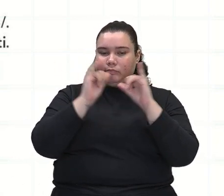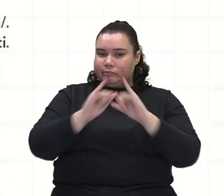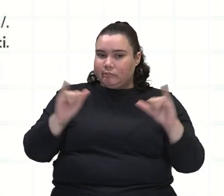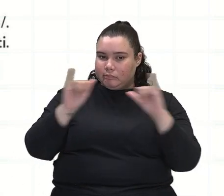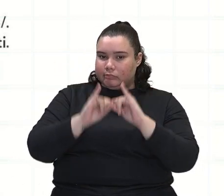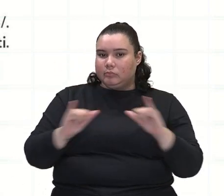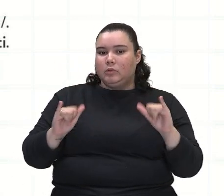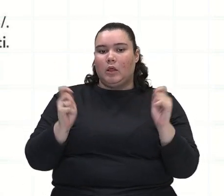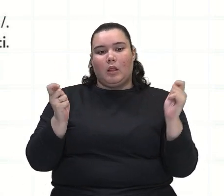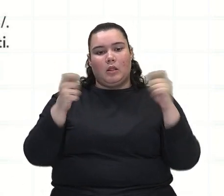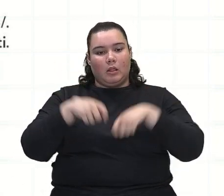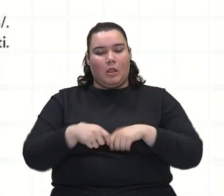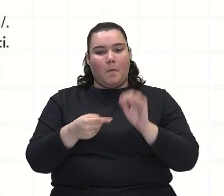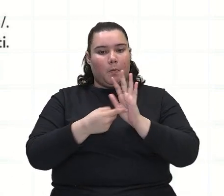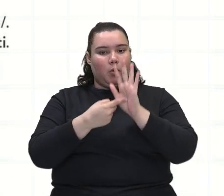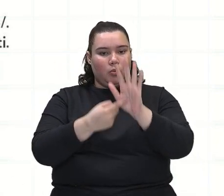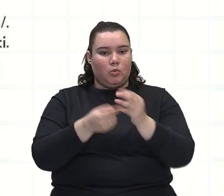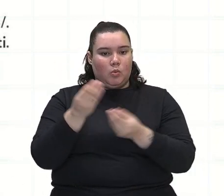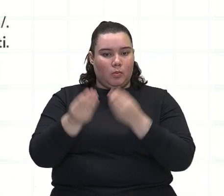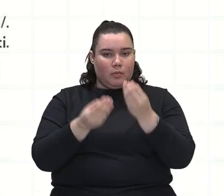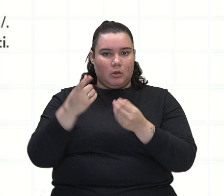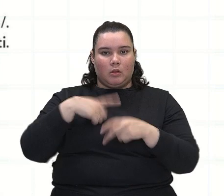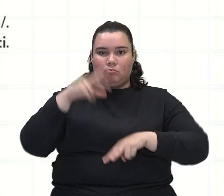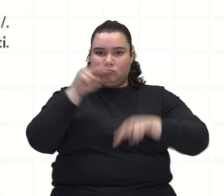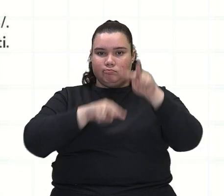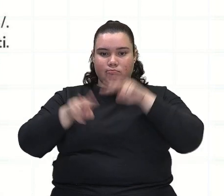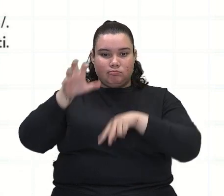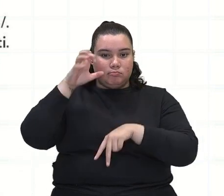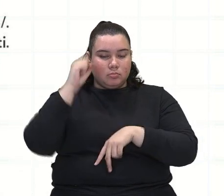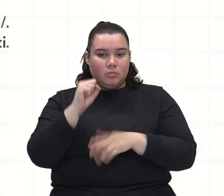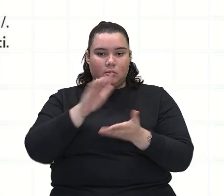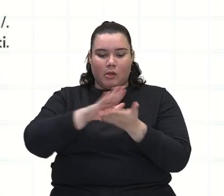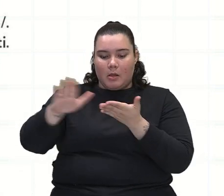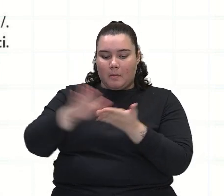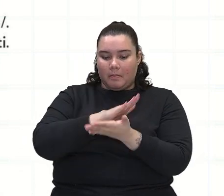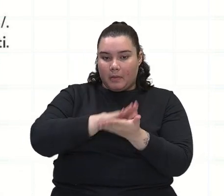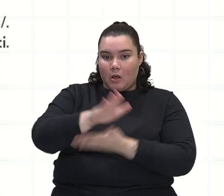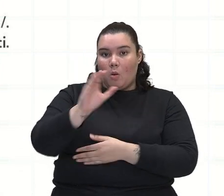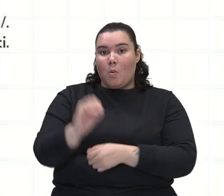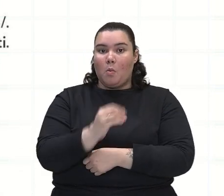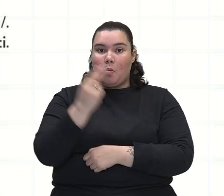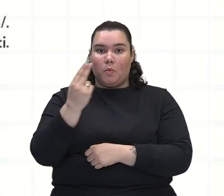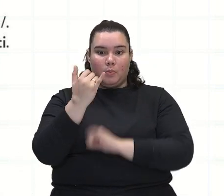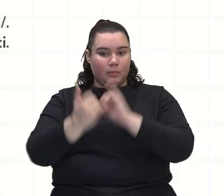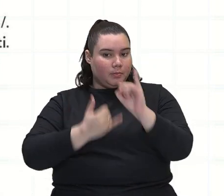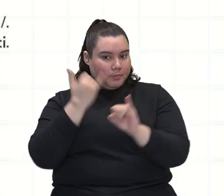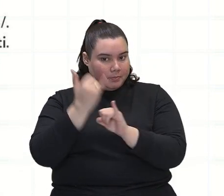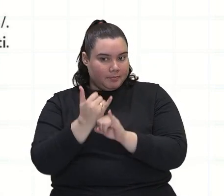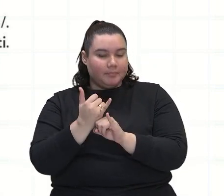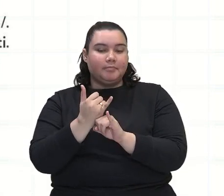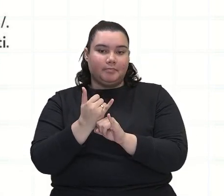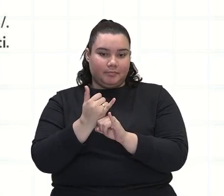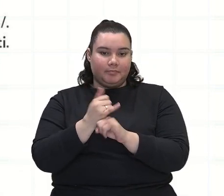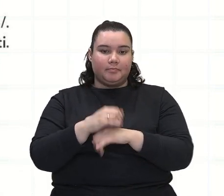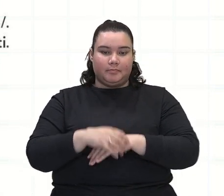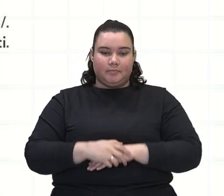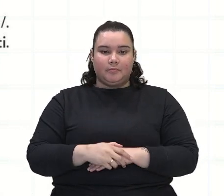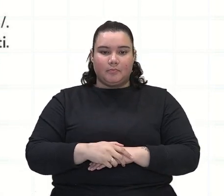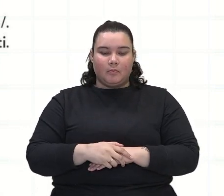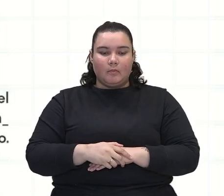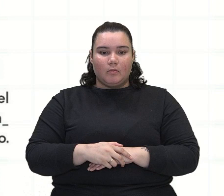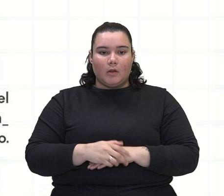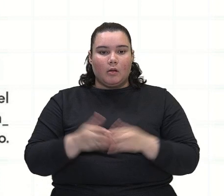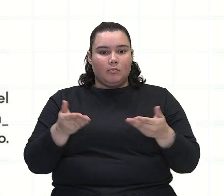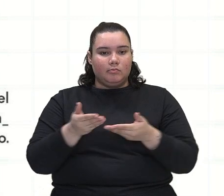comunicação e que pode se apresentar de forma audiovisual, impressa ou até mesmo digital. Vamos,